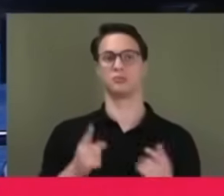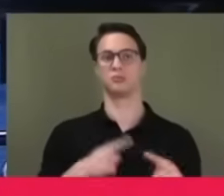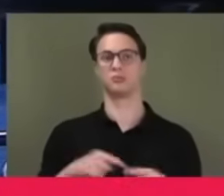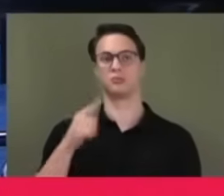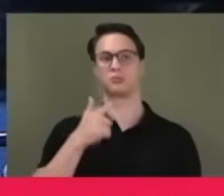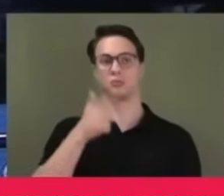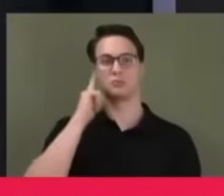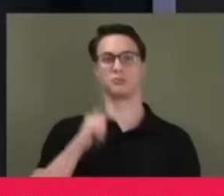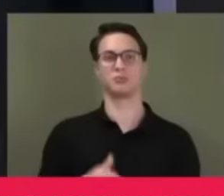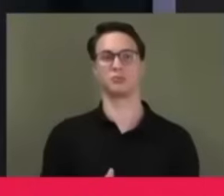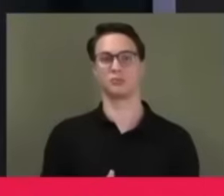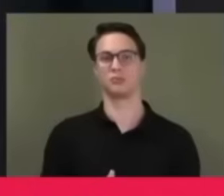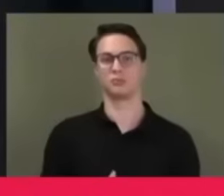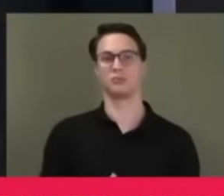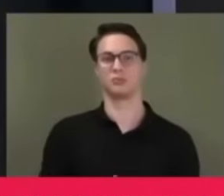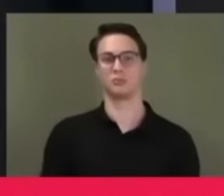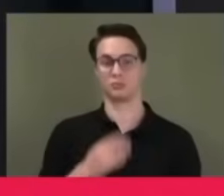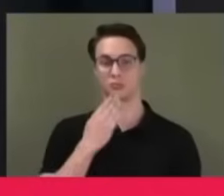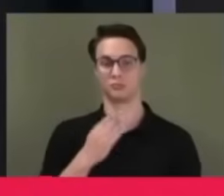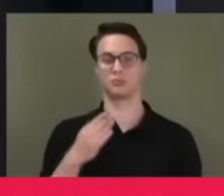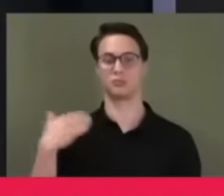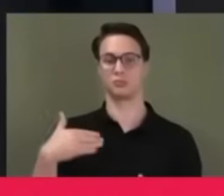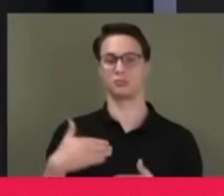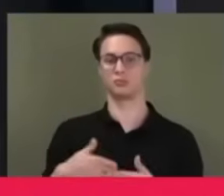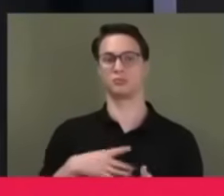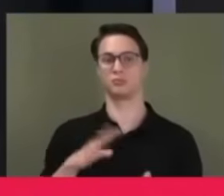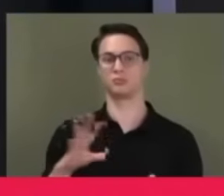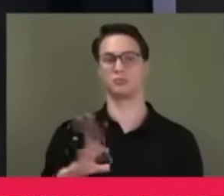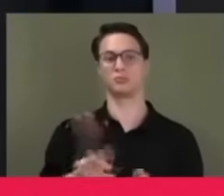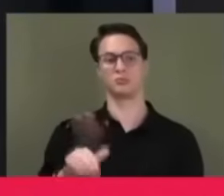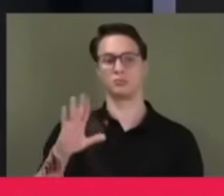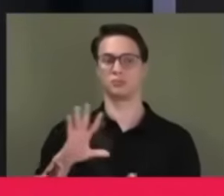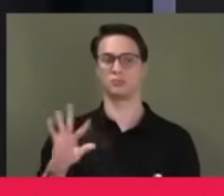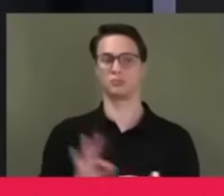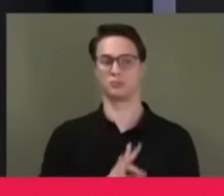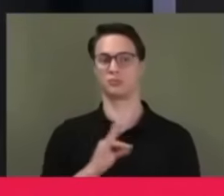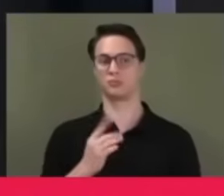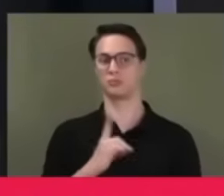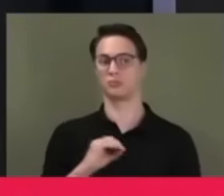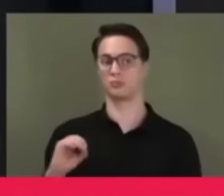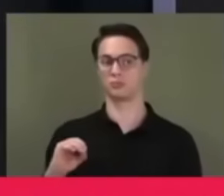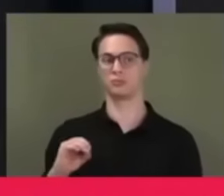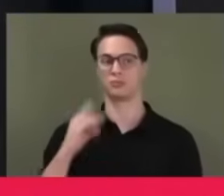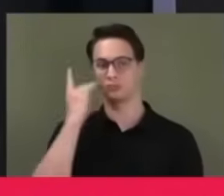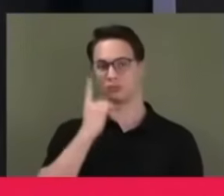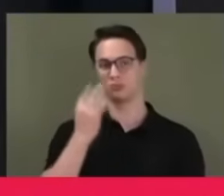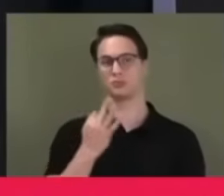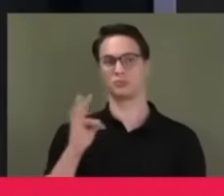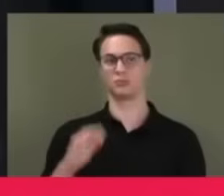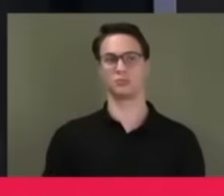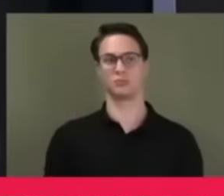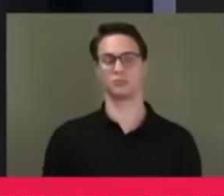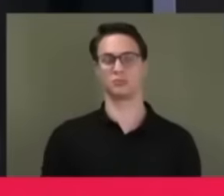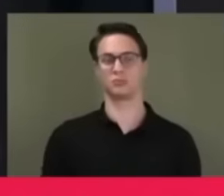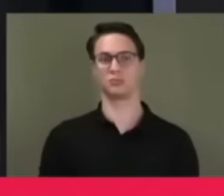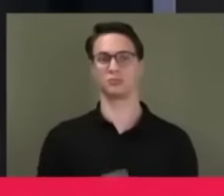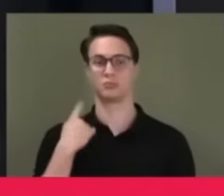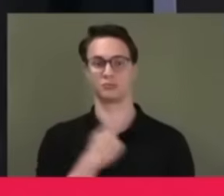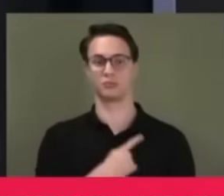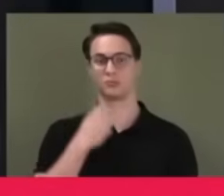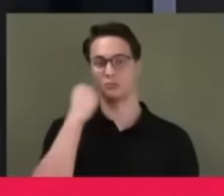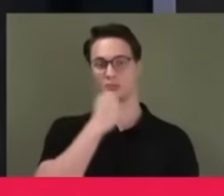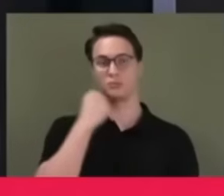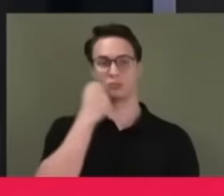Moraes. Esse pedido, ele vem sustentado por mais de uma centena de assinaturas de deputados federais. Nós,